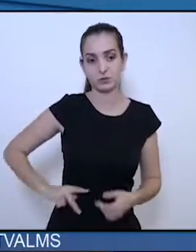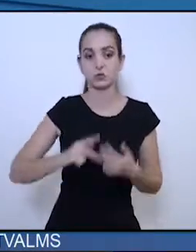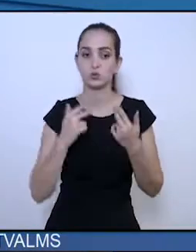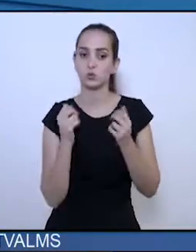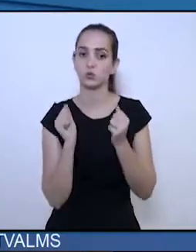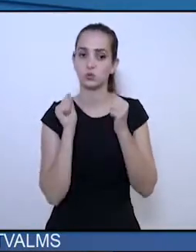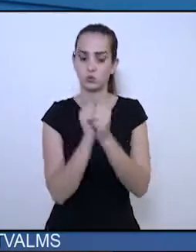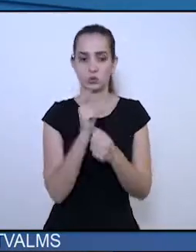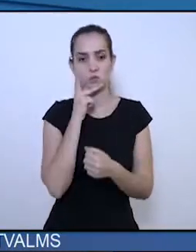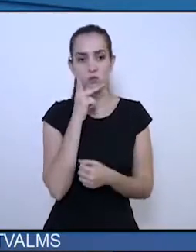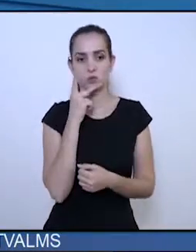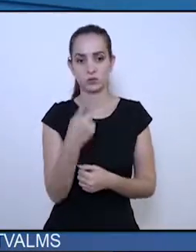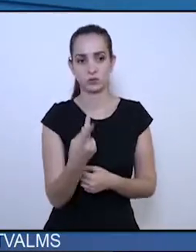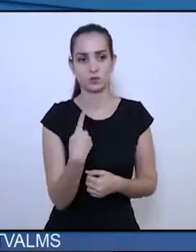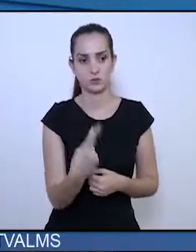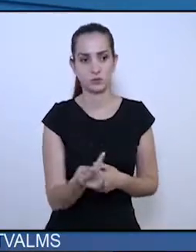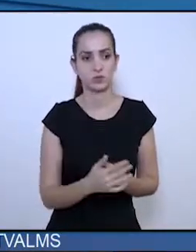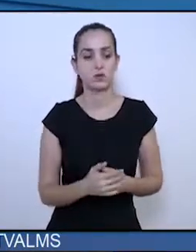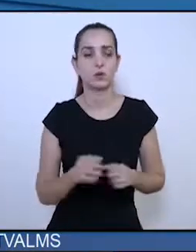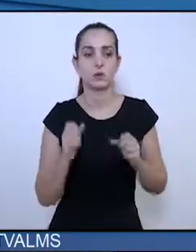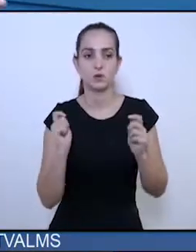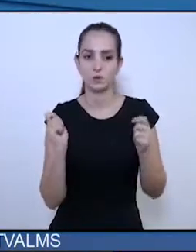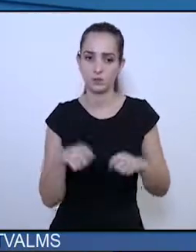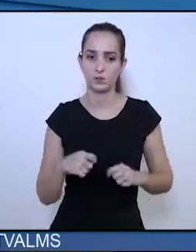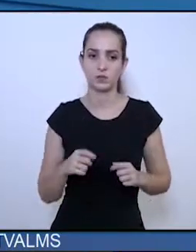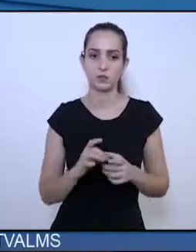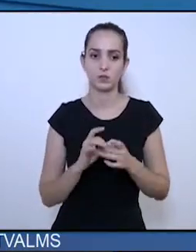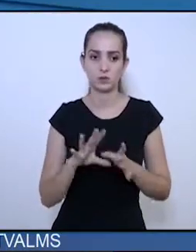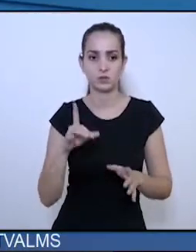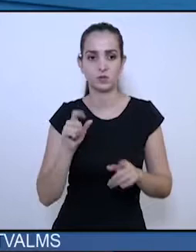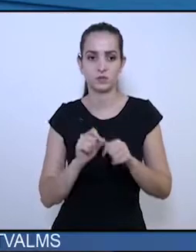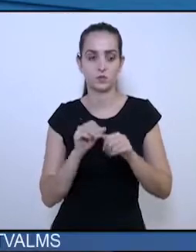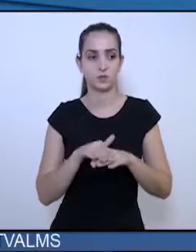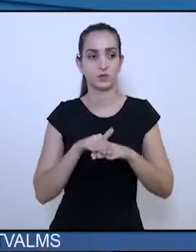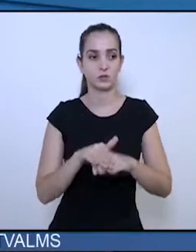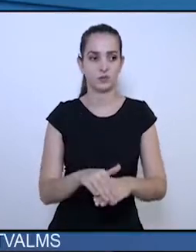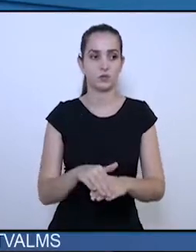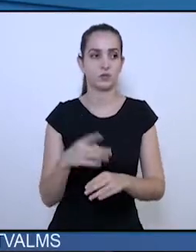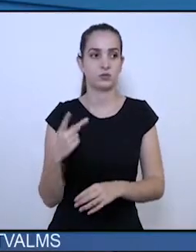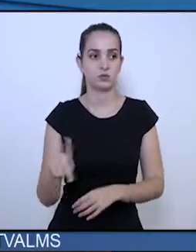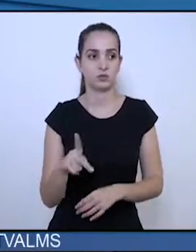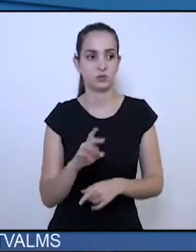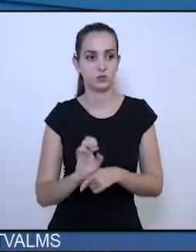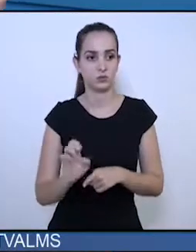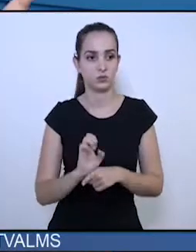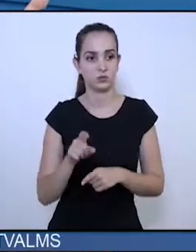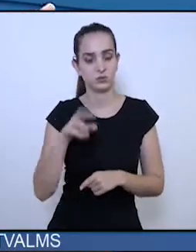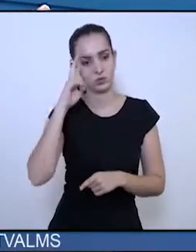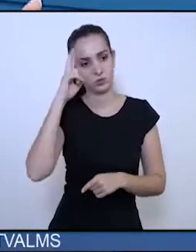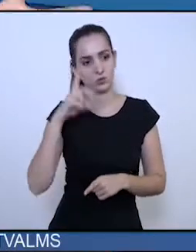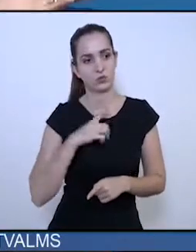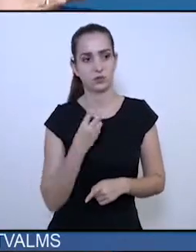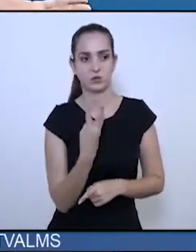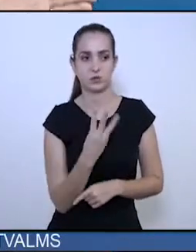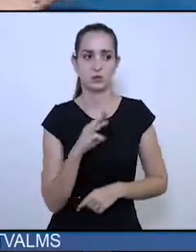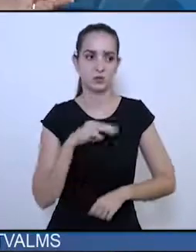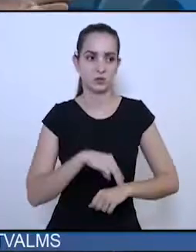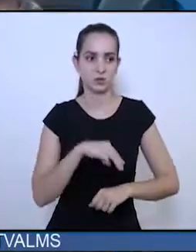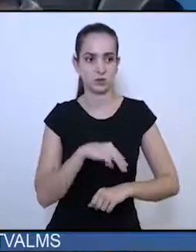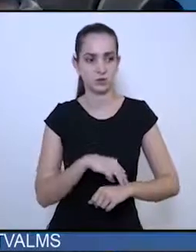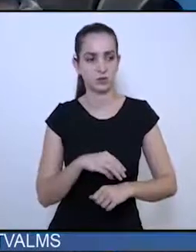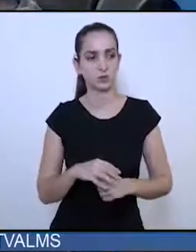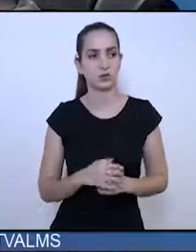seu, deve e poderá ou não fazer intervenção no seu Estado. Vossa Excelência disporá de 3 minutos para encerrar